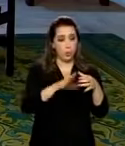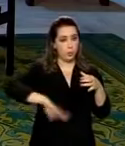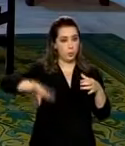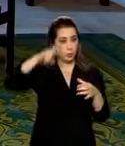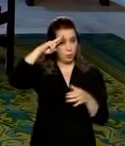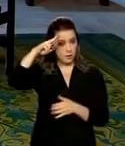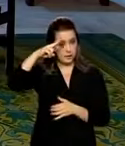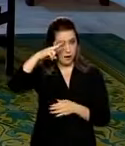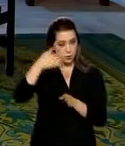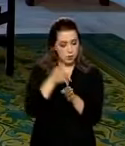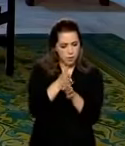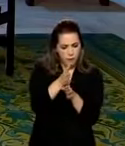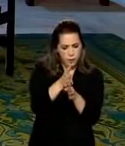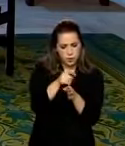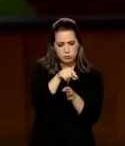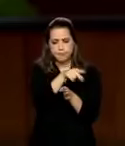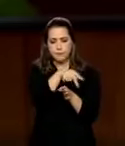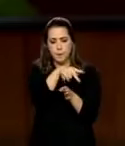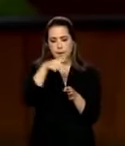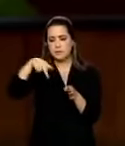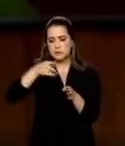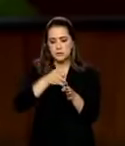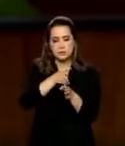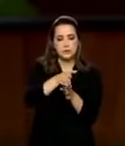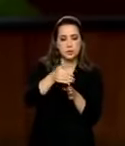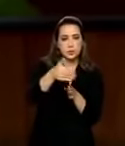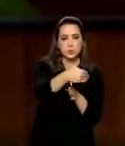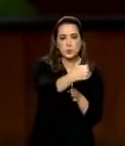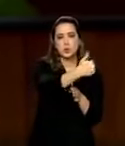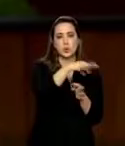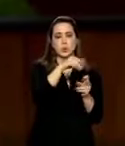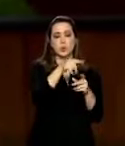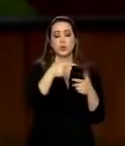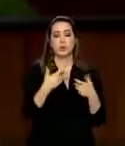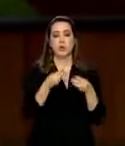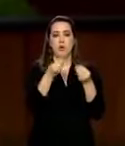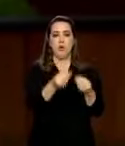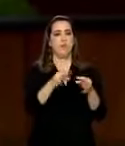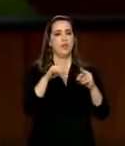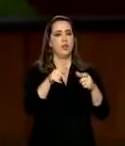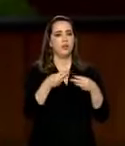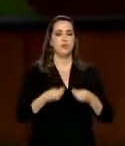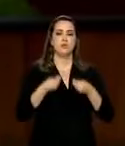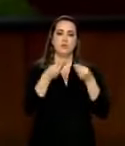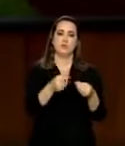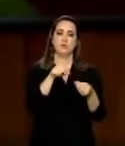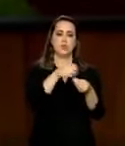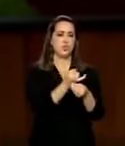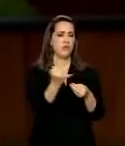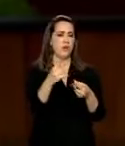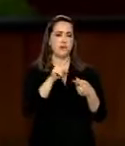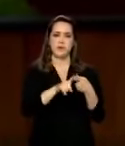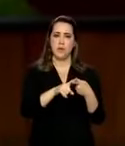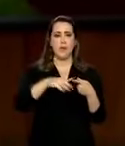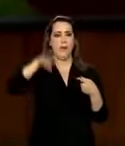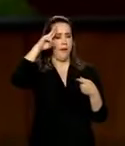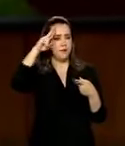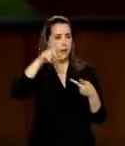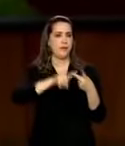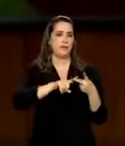Brasileiro, com toda a infraestrutura, Caixa Econômica, Polícia Federal, IBAMA, FUNAI, para que